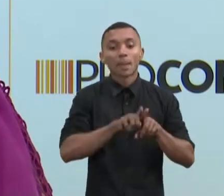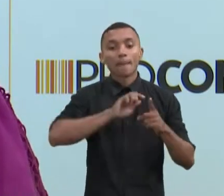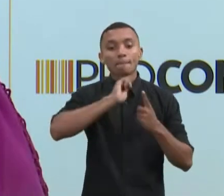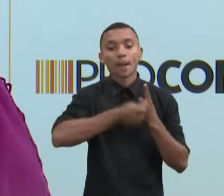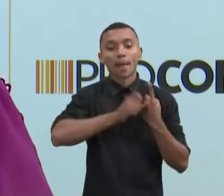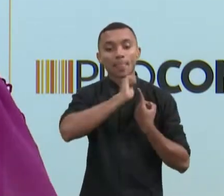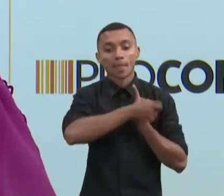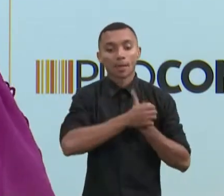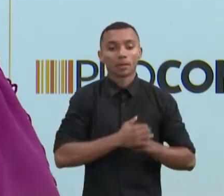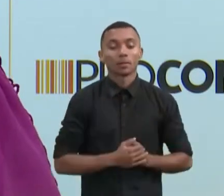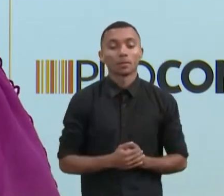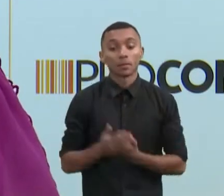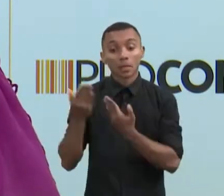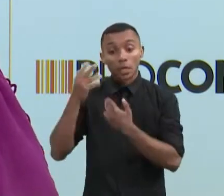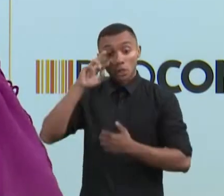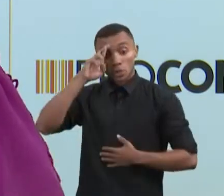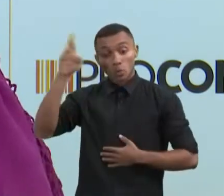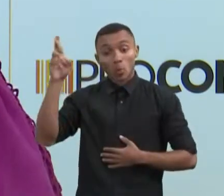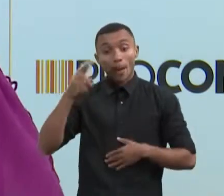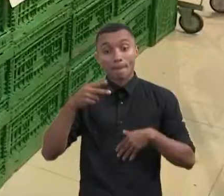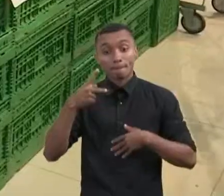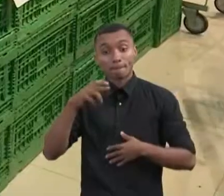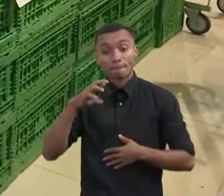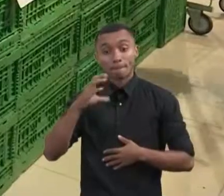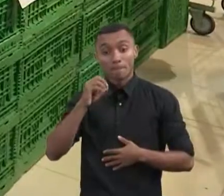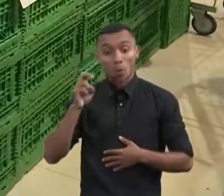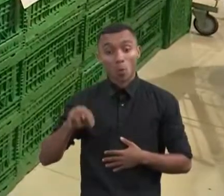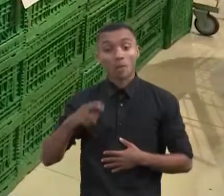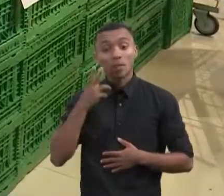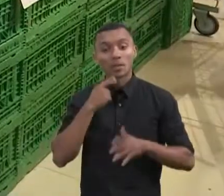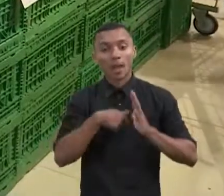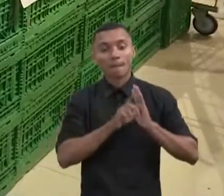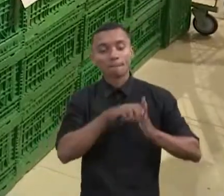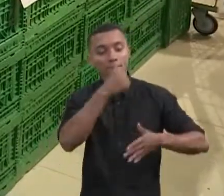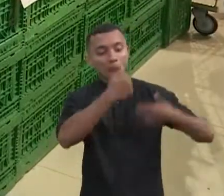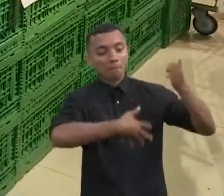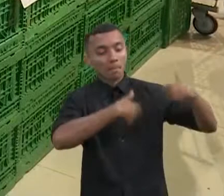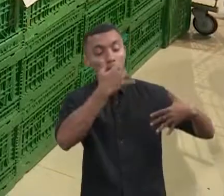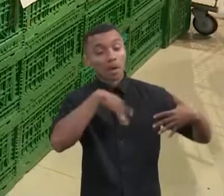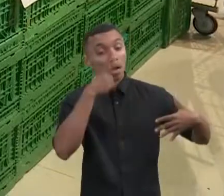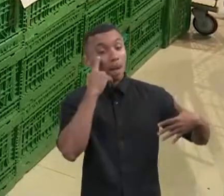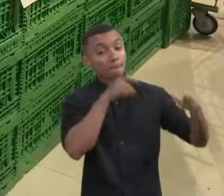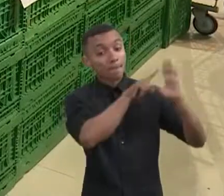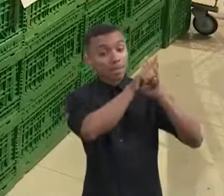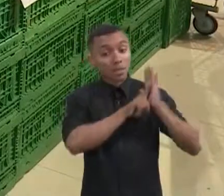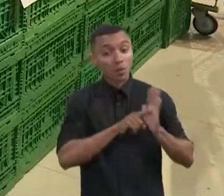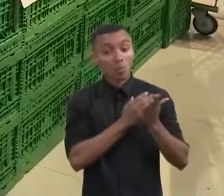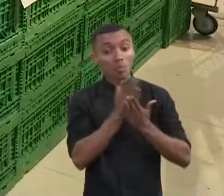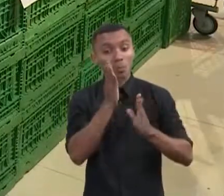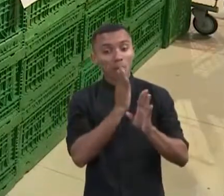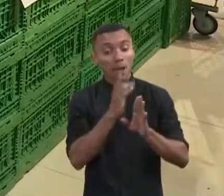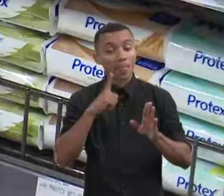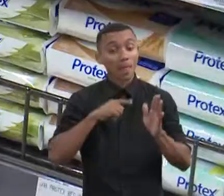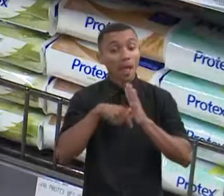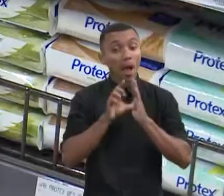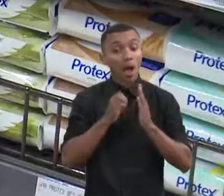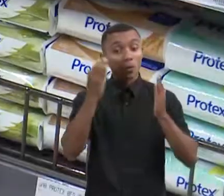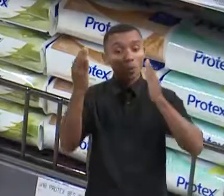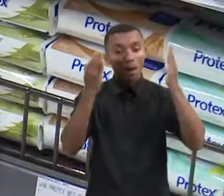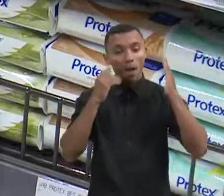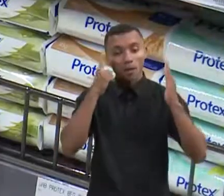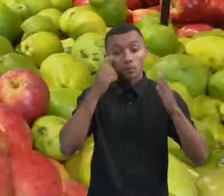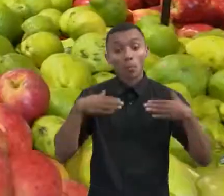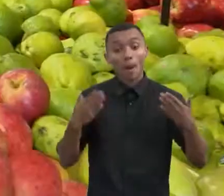diretora do Procon Fortaleza, Eneilândia Rabelo, explicou que a pesquisa é feita a partir de comparativos